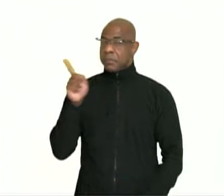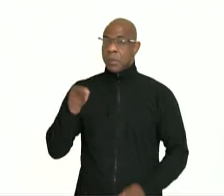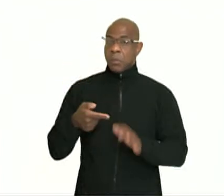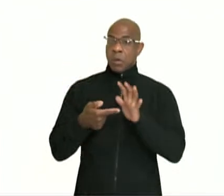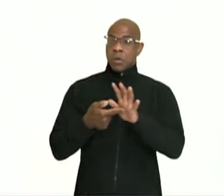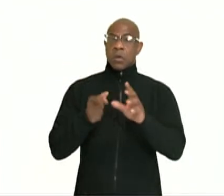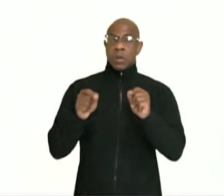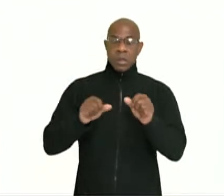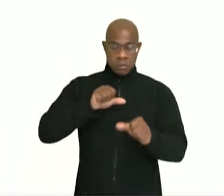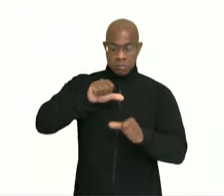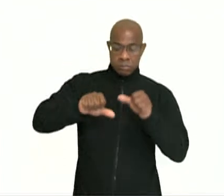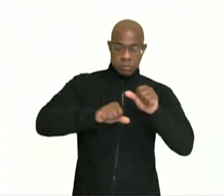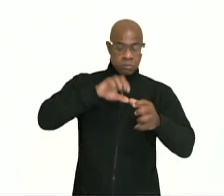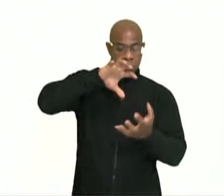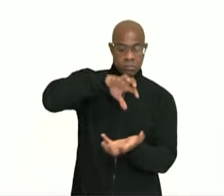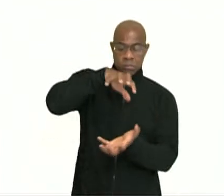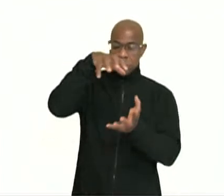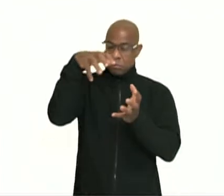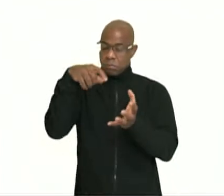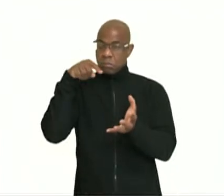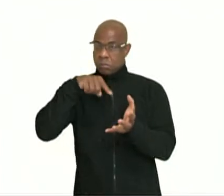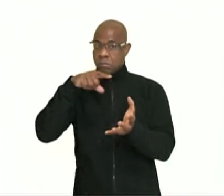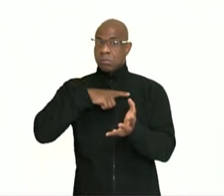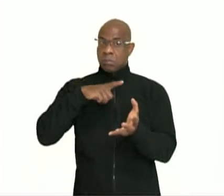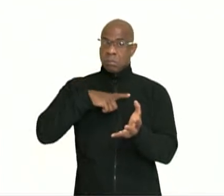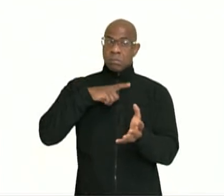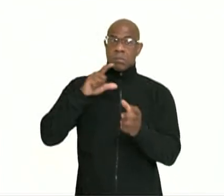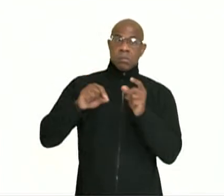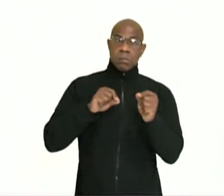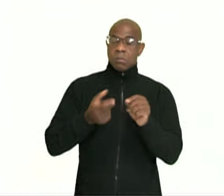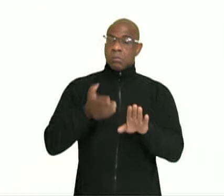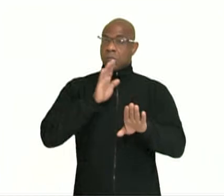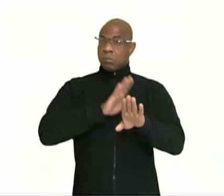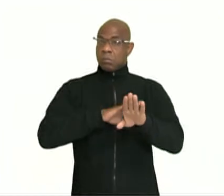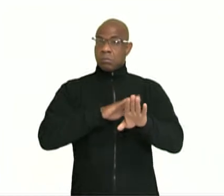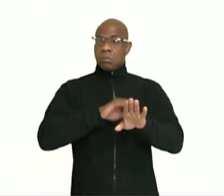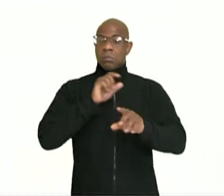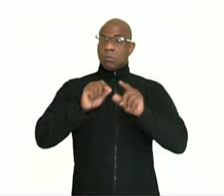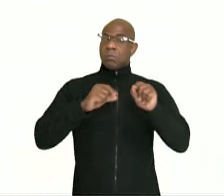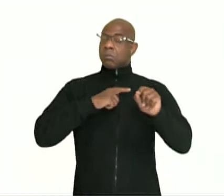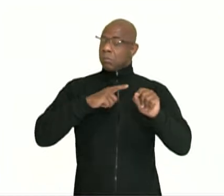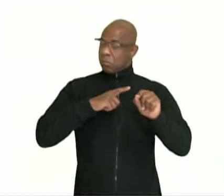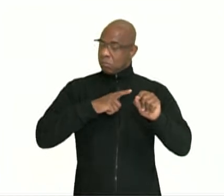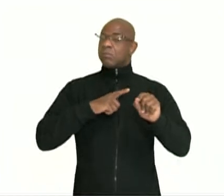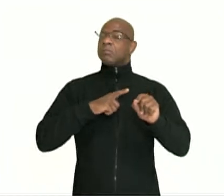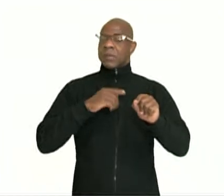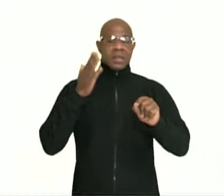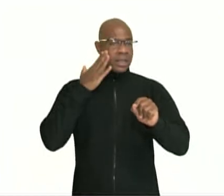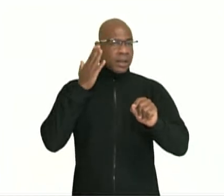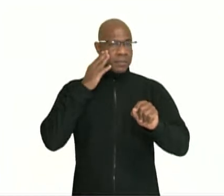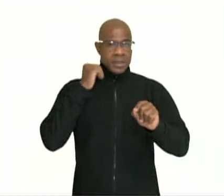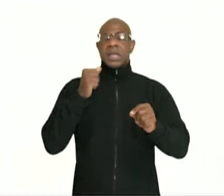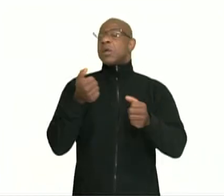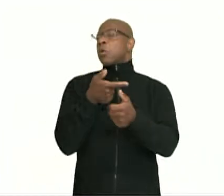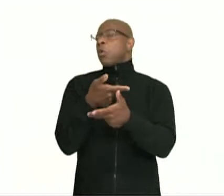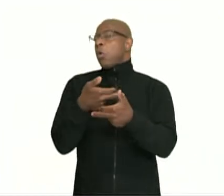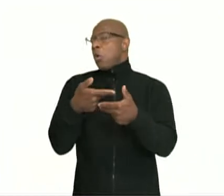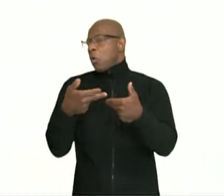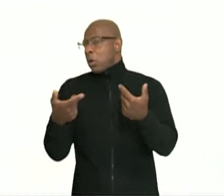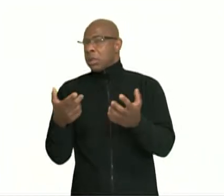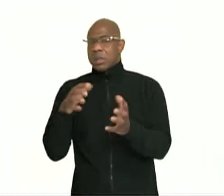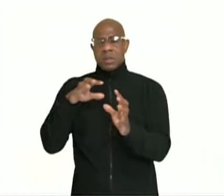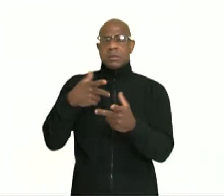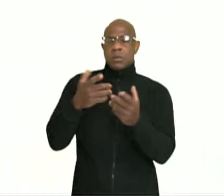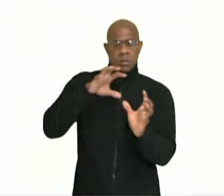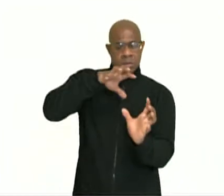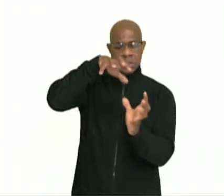que a mudança climática estaria por trás de uma série de deslocamentos no eixo de